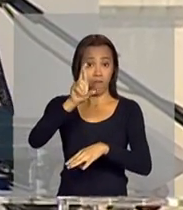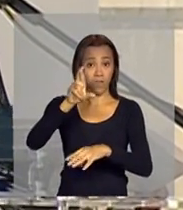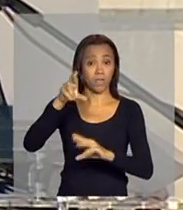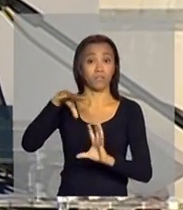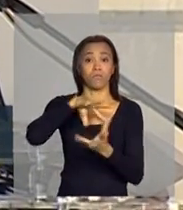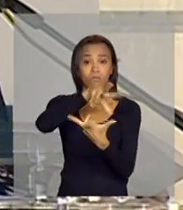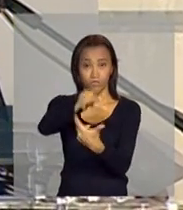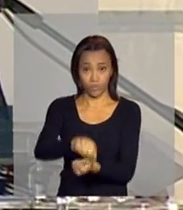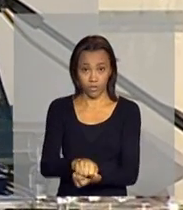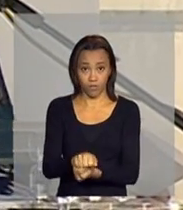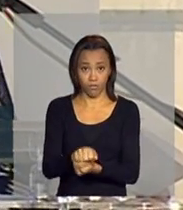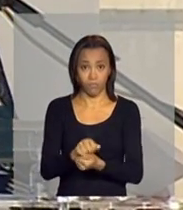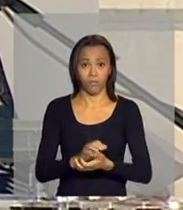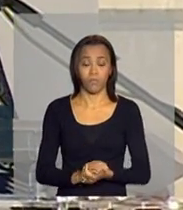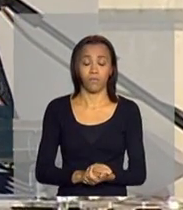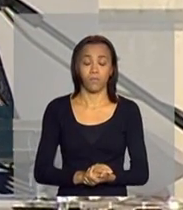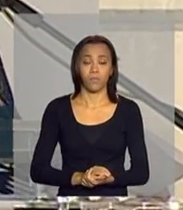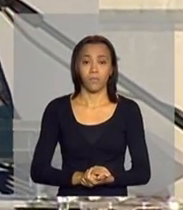sustentáveis.